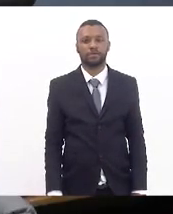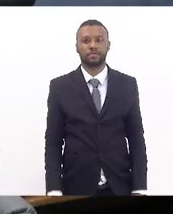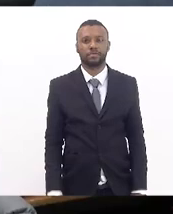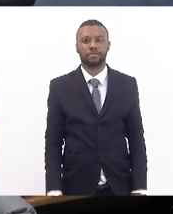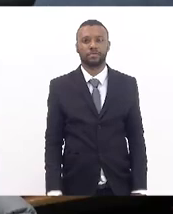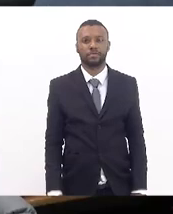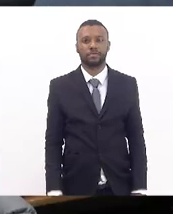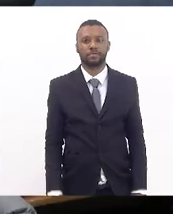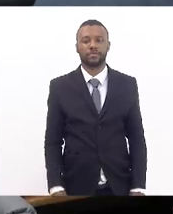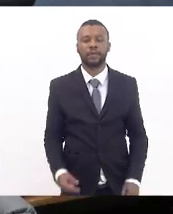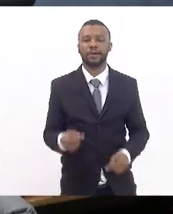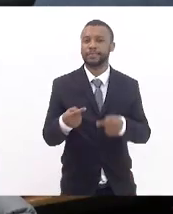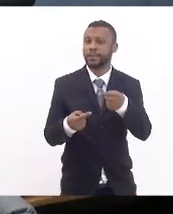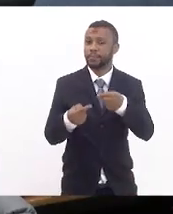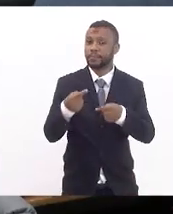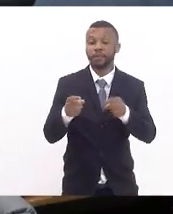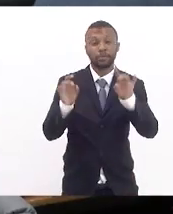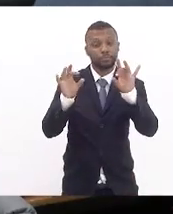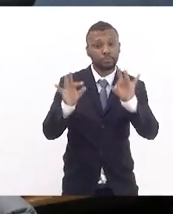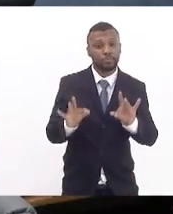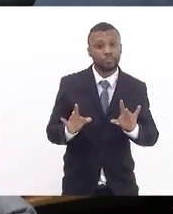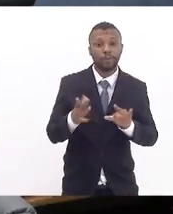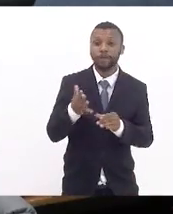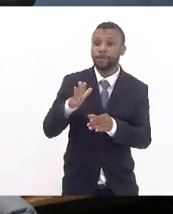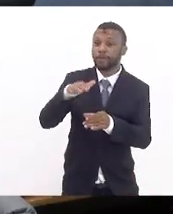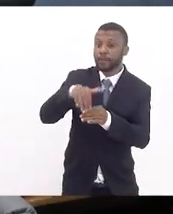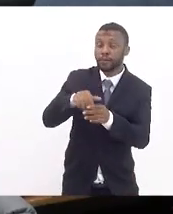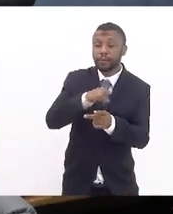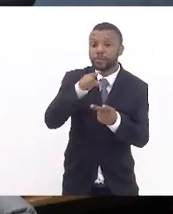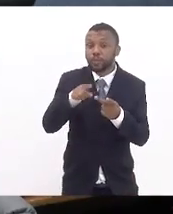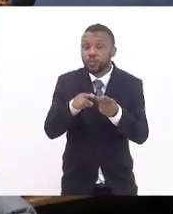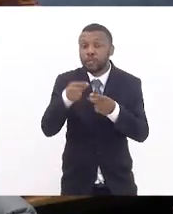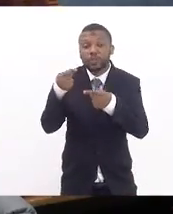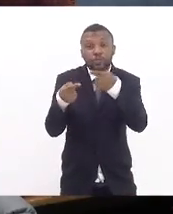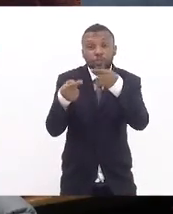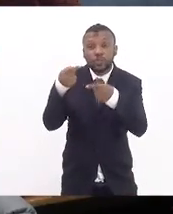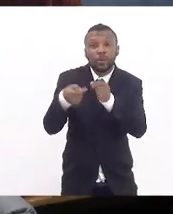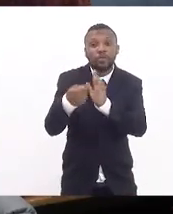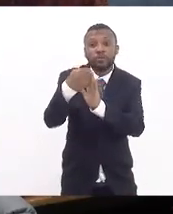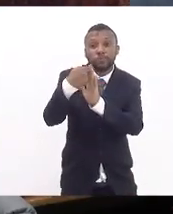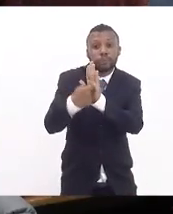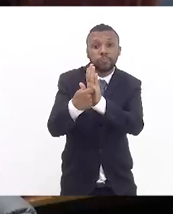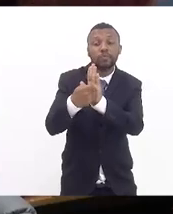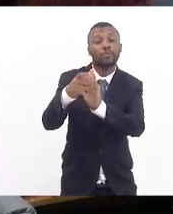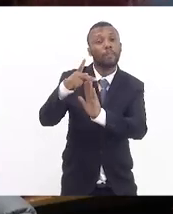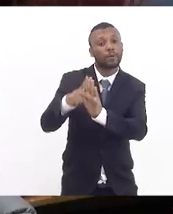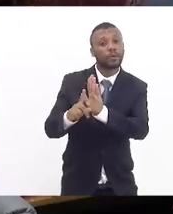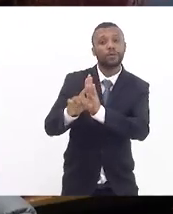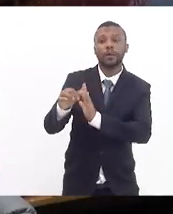em tramitação ordinária, em votação, em segunda discussão, redação do vencido. Projeto de lei